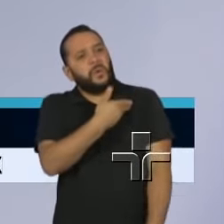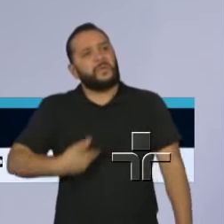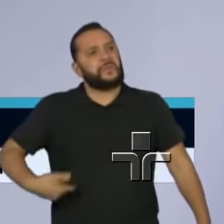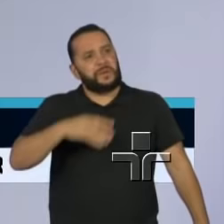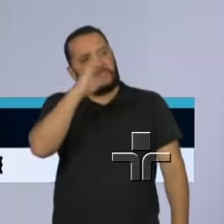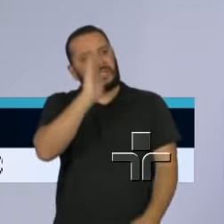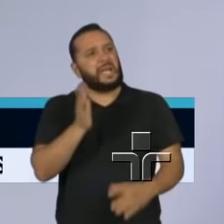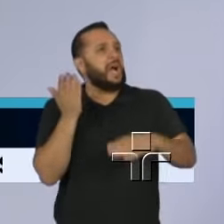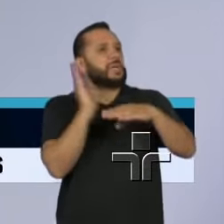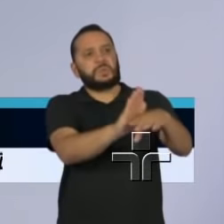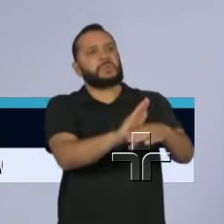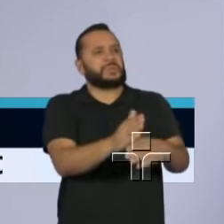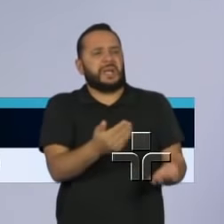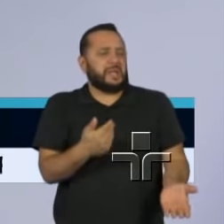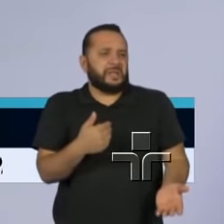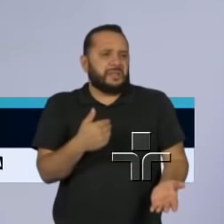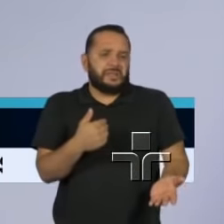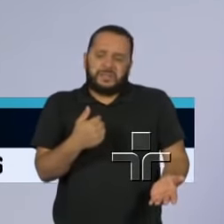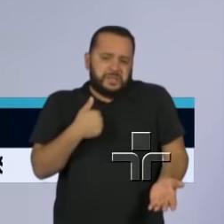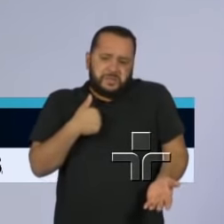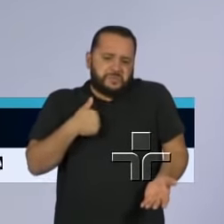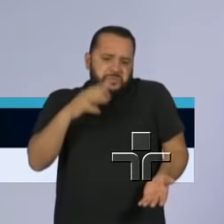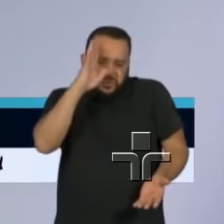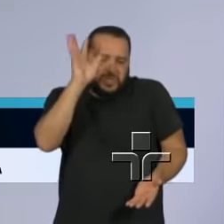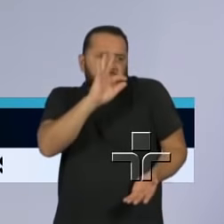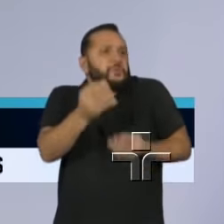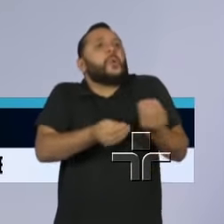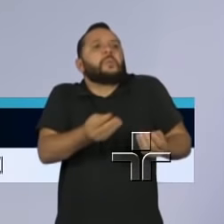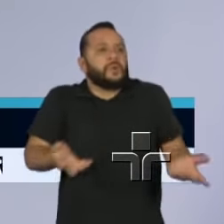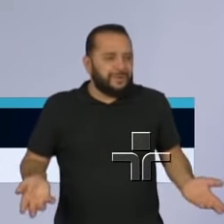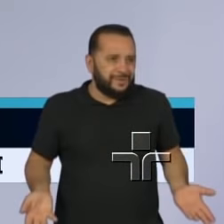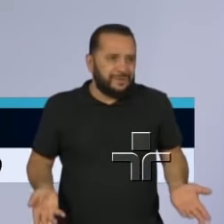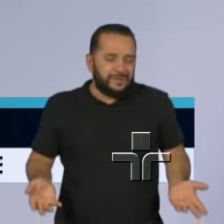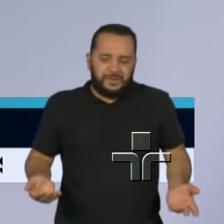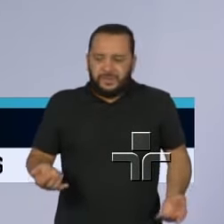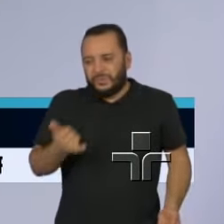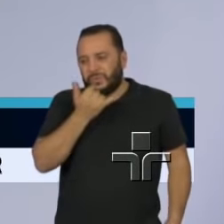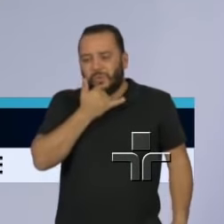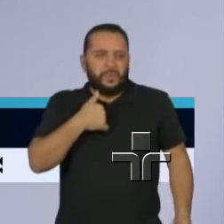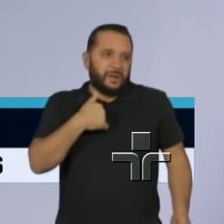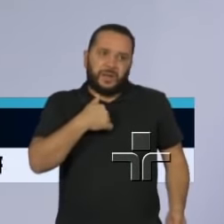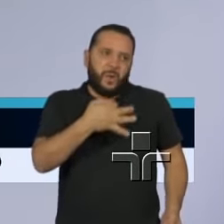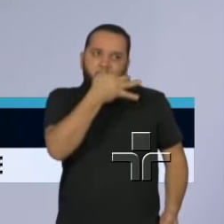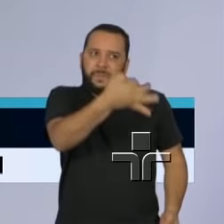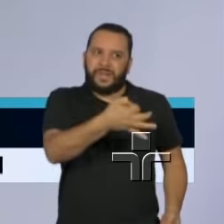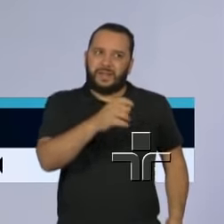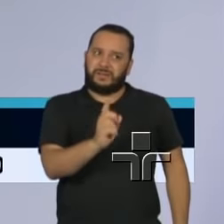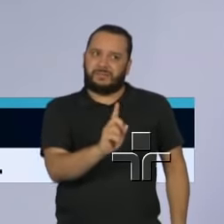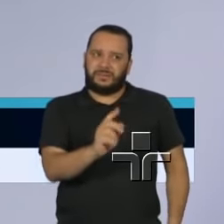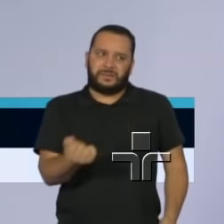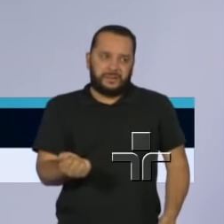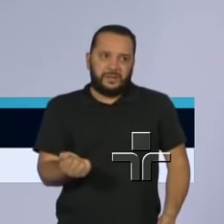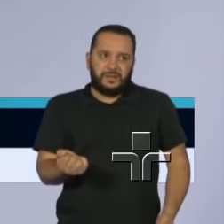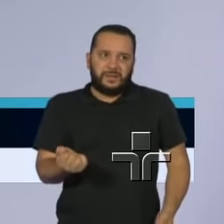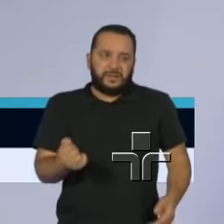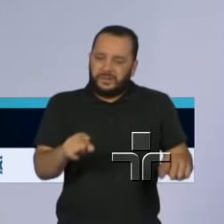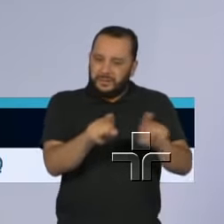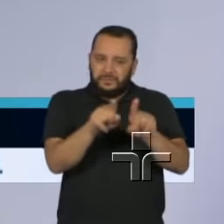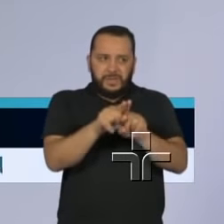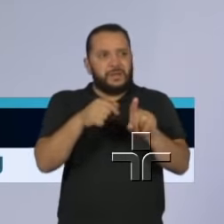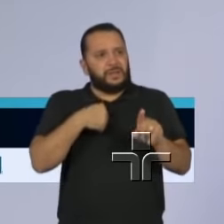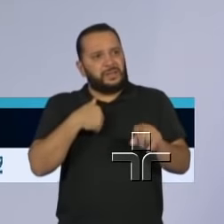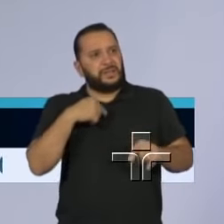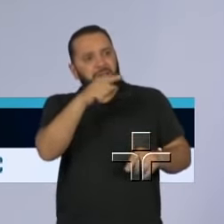governo brasileiro deveria ter tomado no caso. Eu não tenho a menor condição de avaliar a culpabilidade, se existiu ou